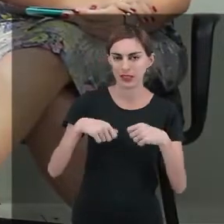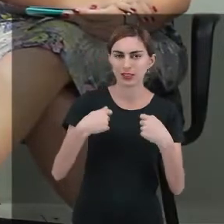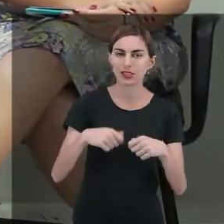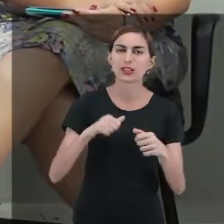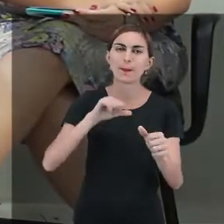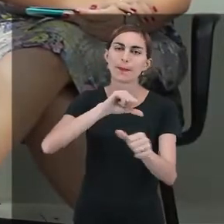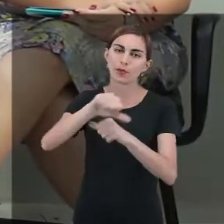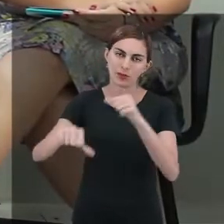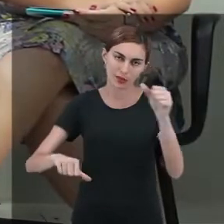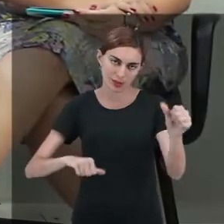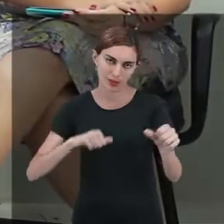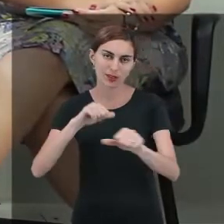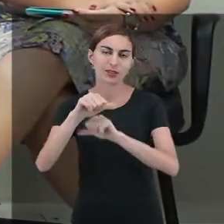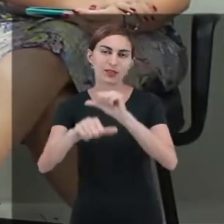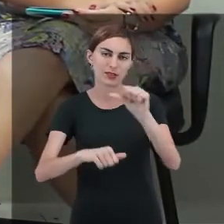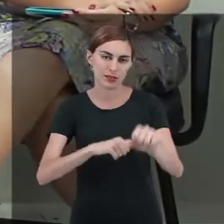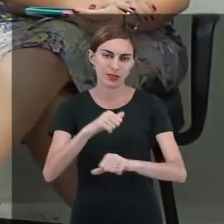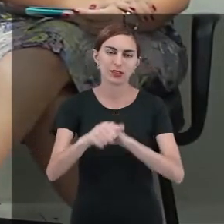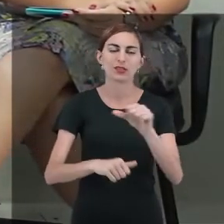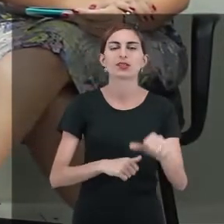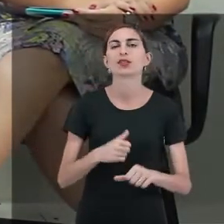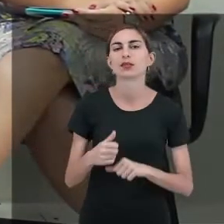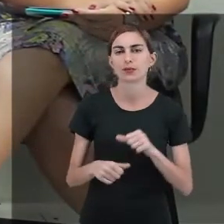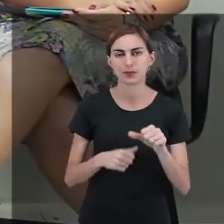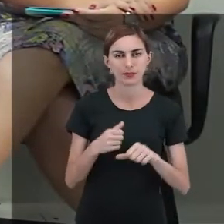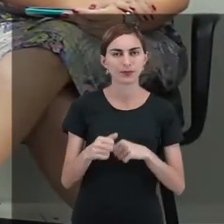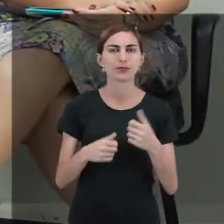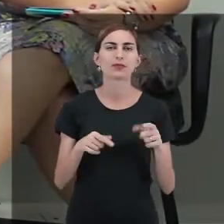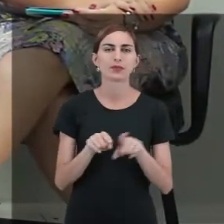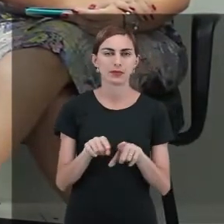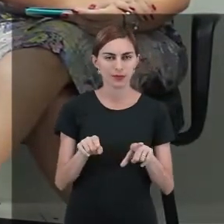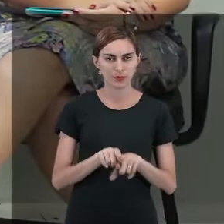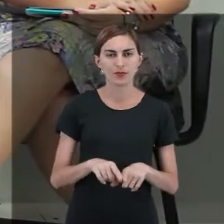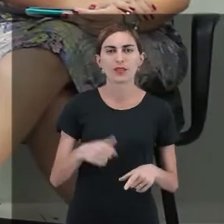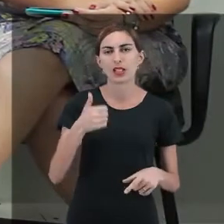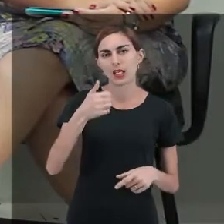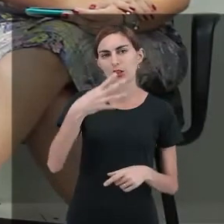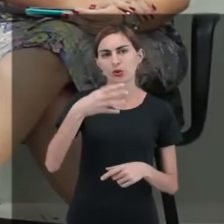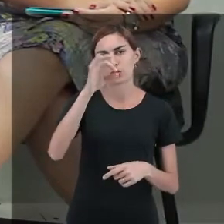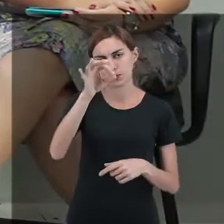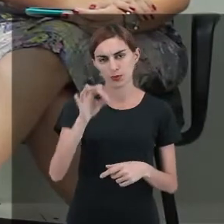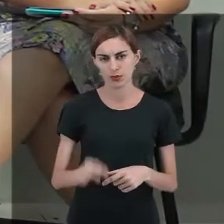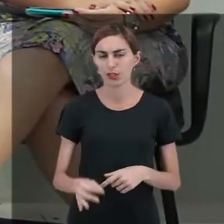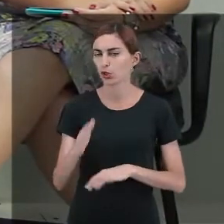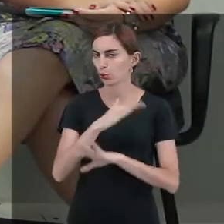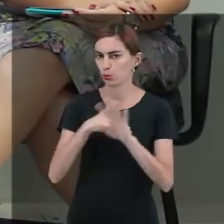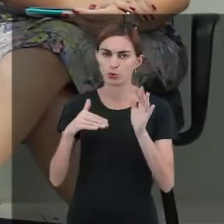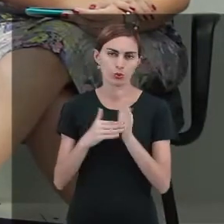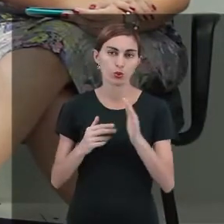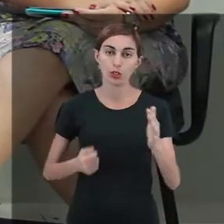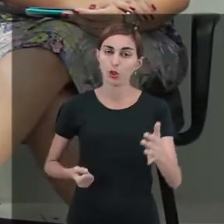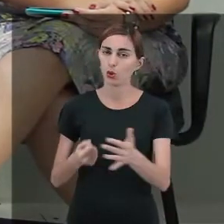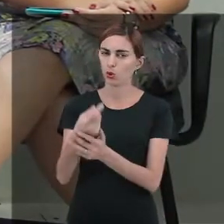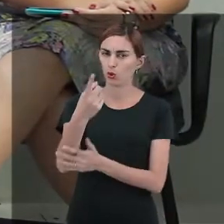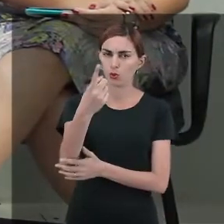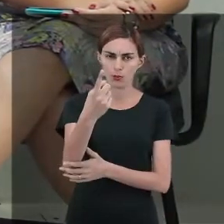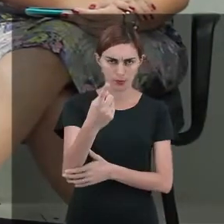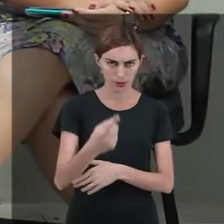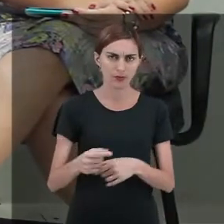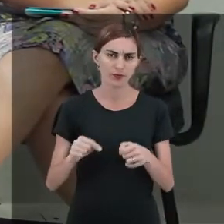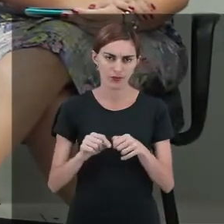de mudança, né? 4 P's. E também percebe-se que 14% de toda a compra que é